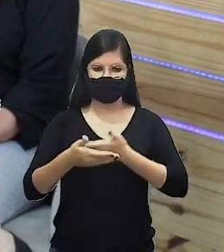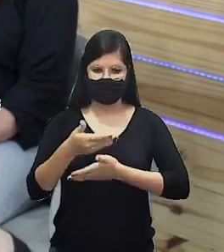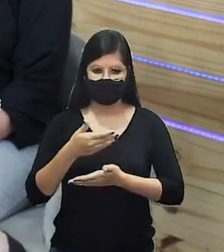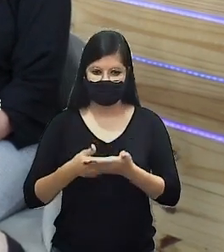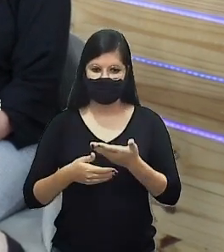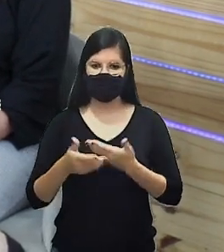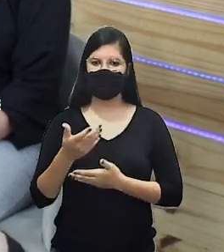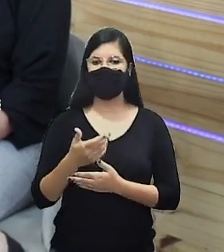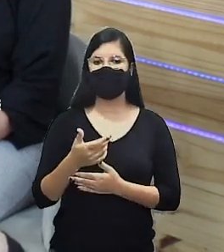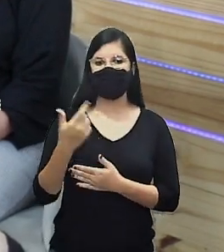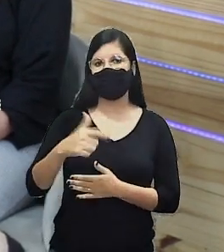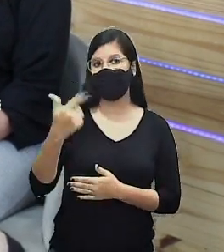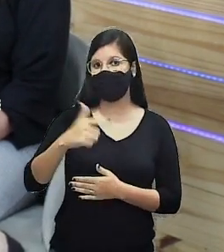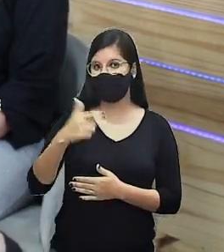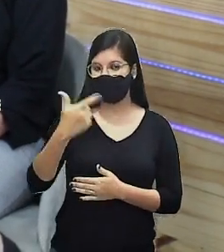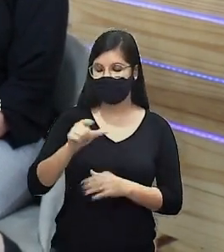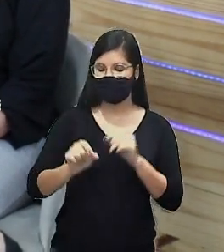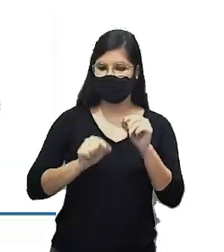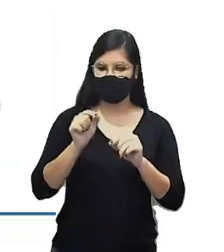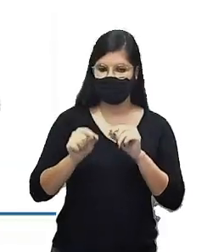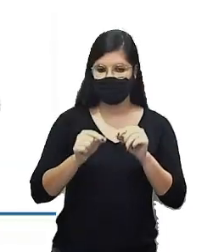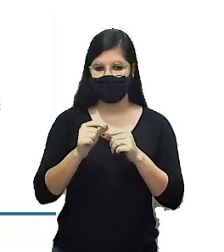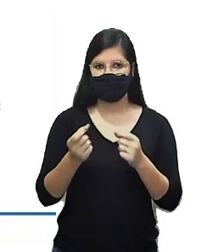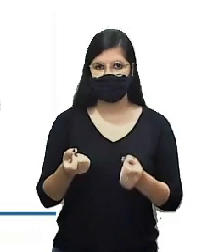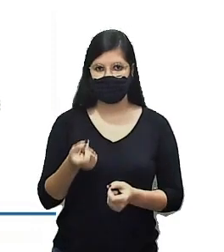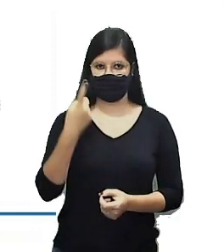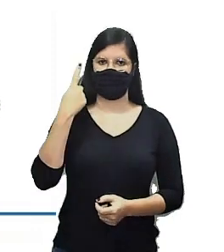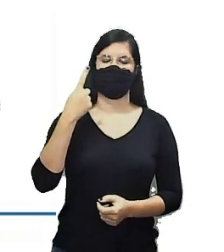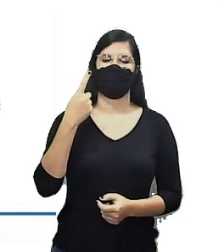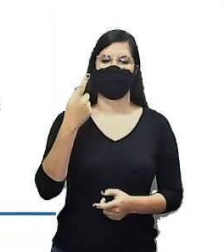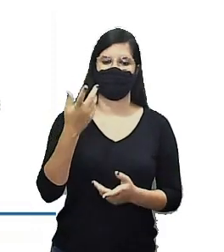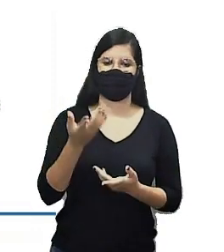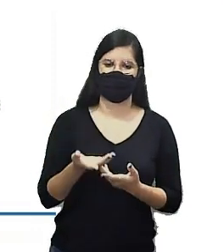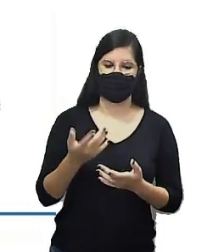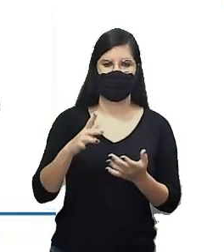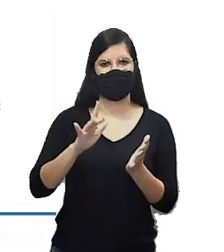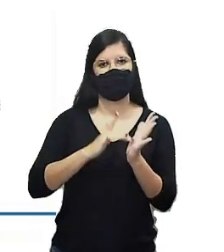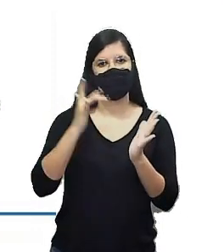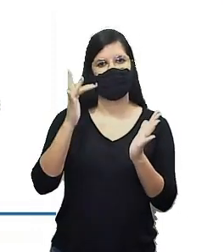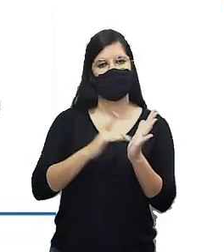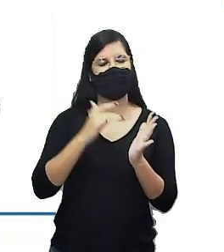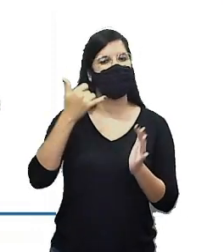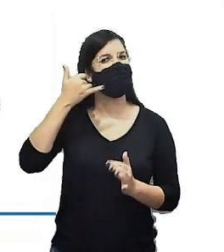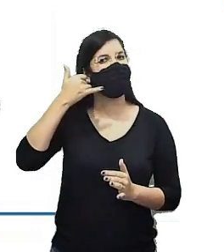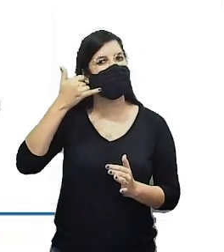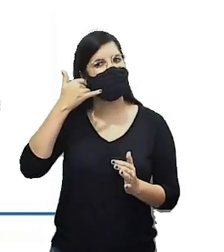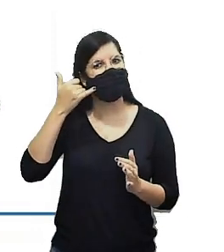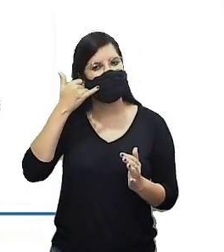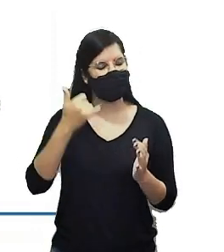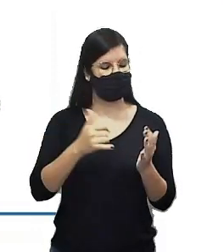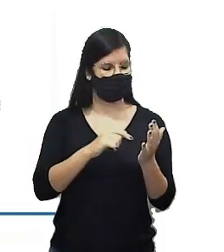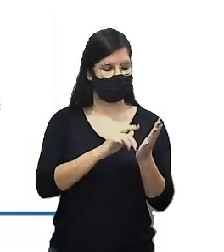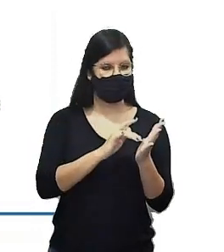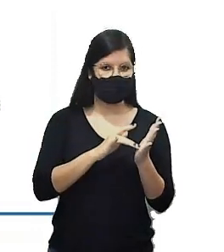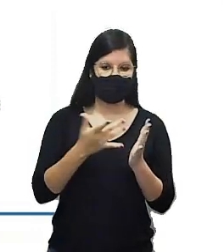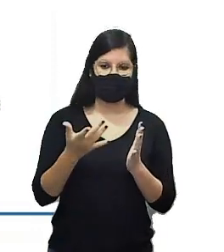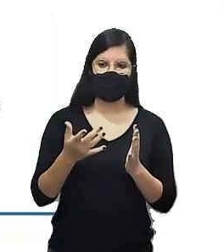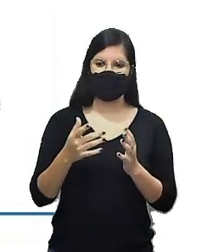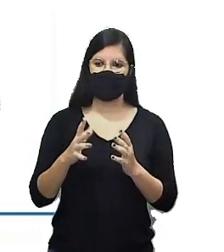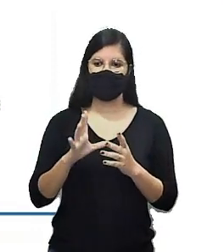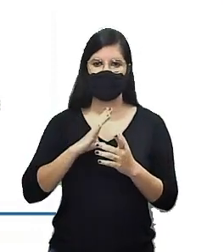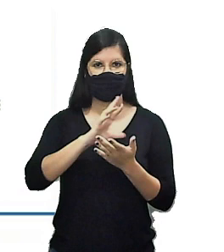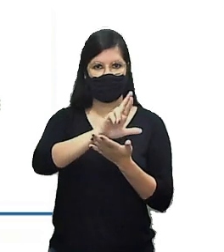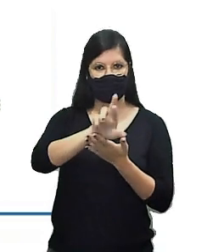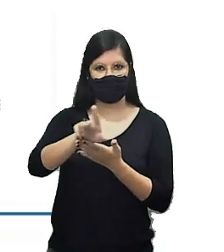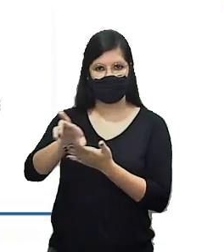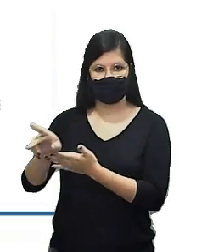que já não é mais, né, uma coisa estranha você com o smartphone na mão e com os 1000 pratos sugestivos do